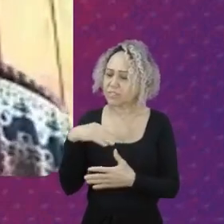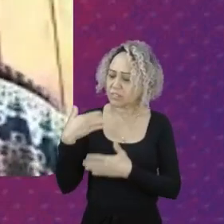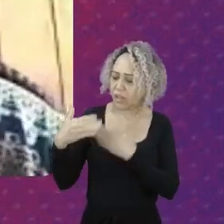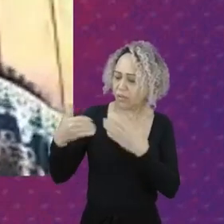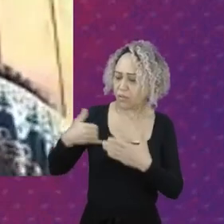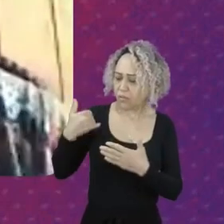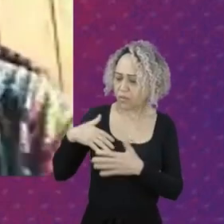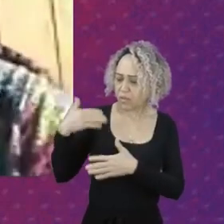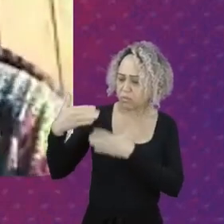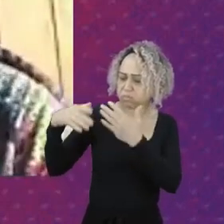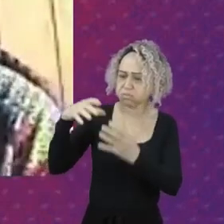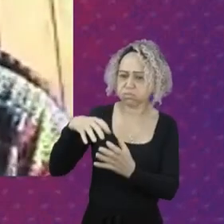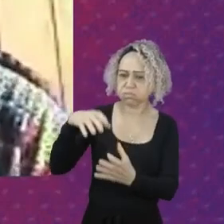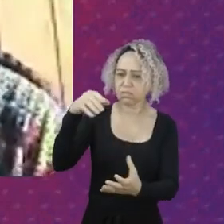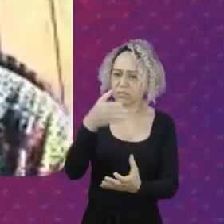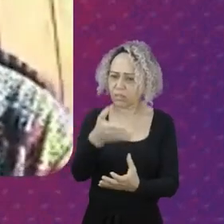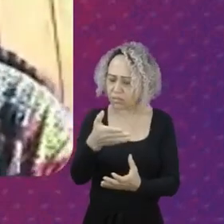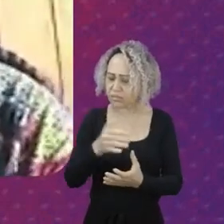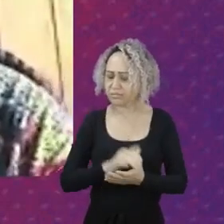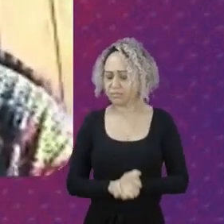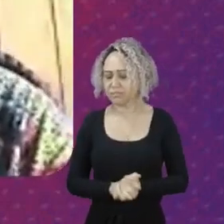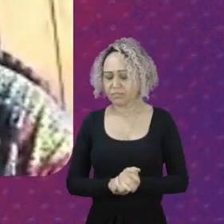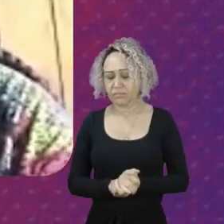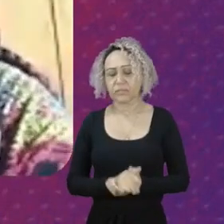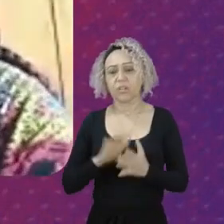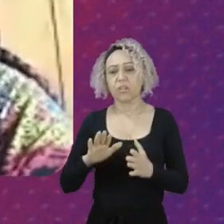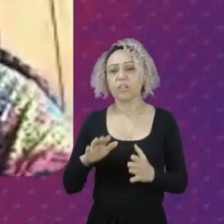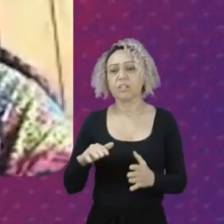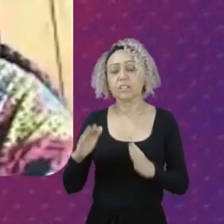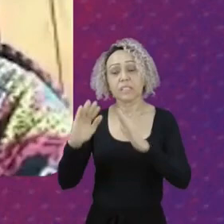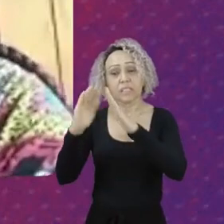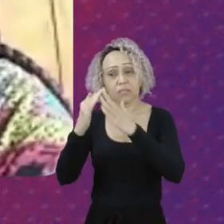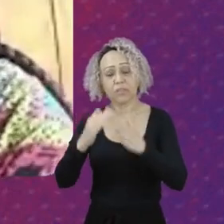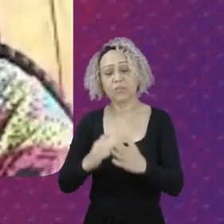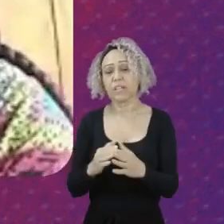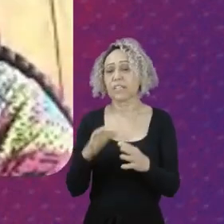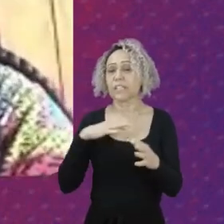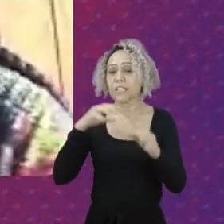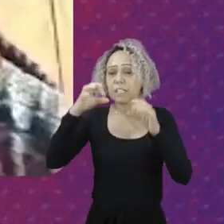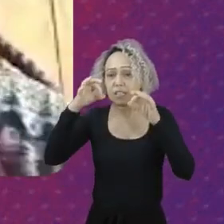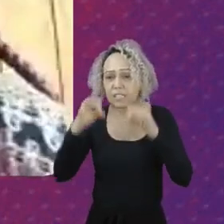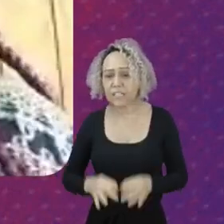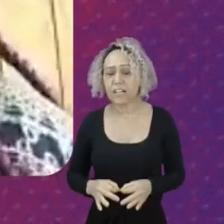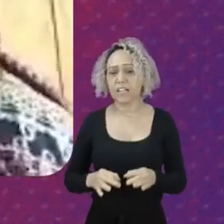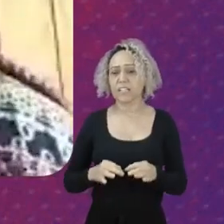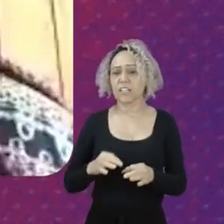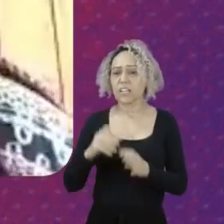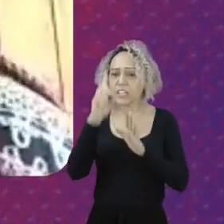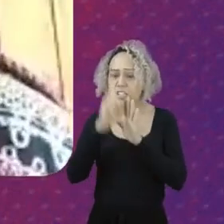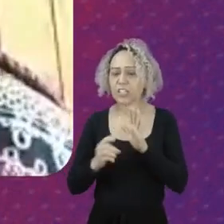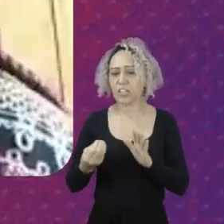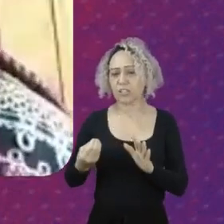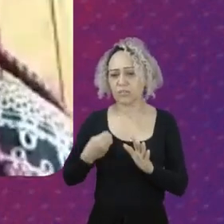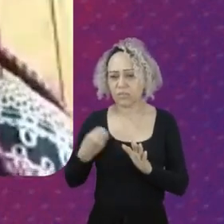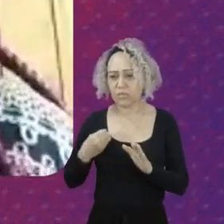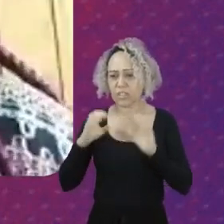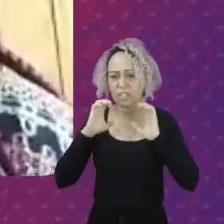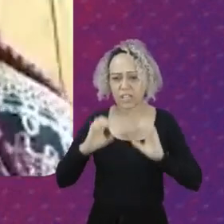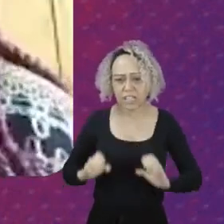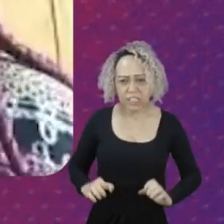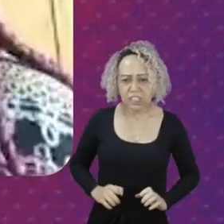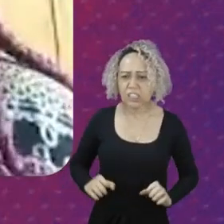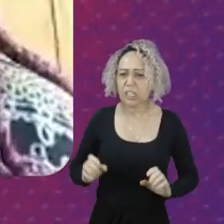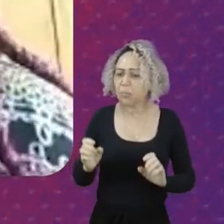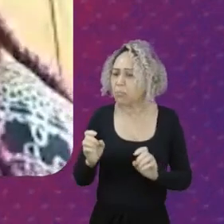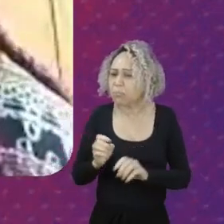favela onde se dê dignidade, possibilidade de existência e cidadania plena, onde o direito de ir e vir, né, eu